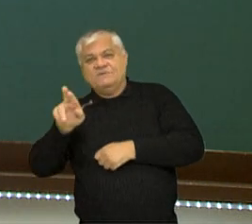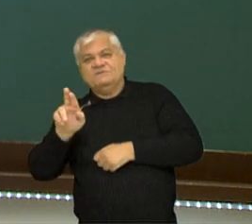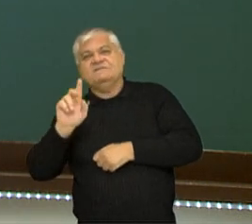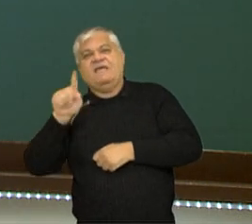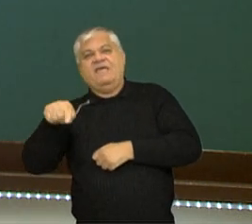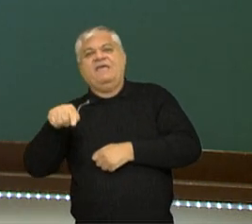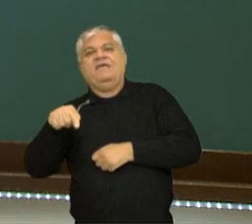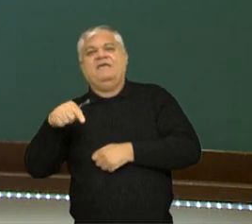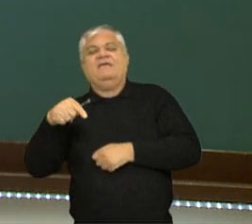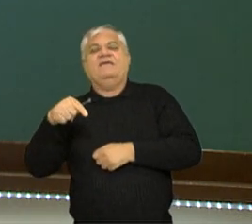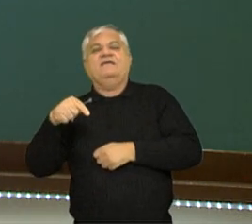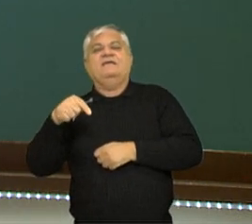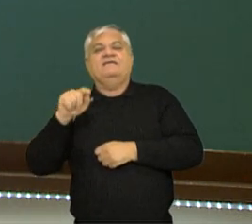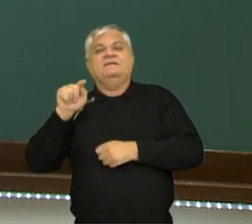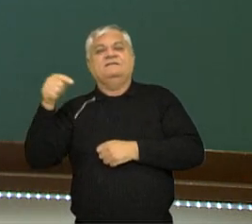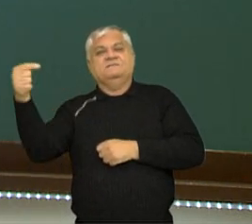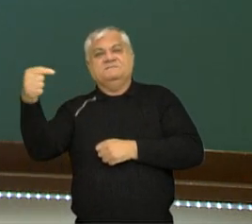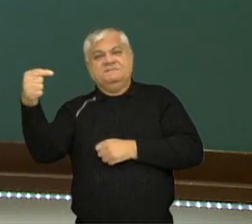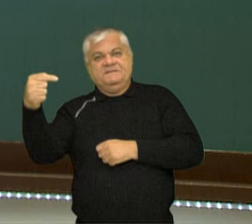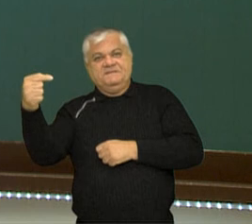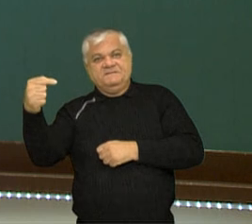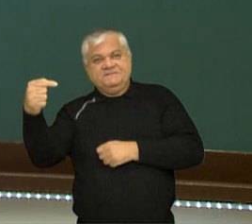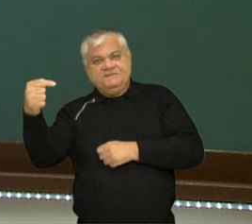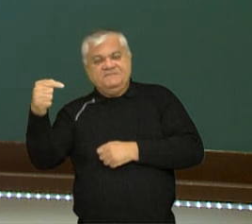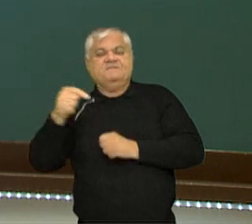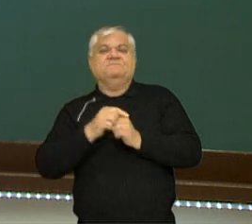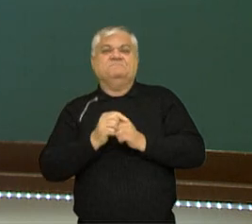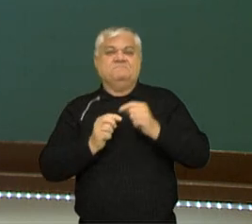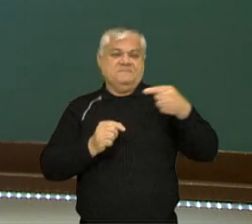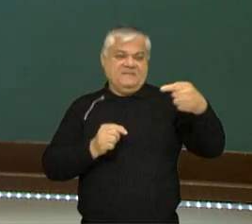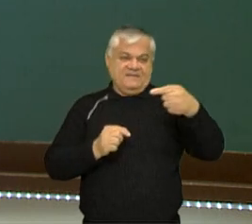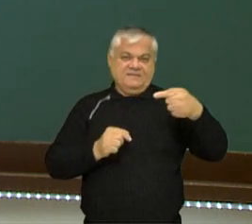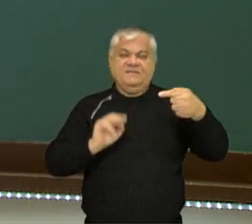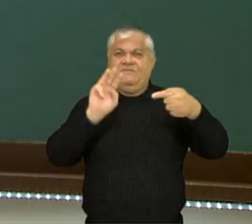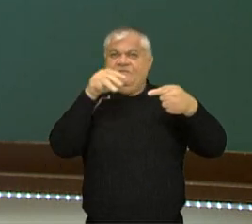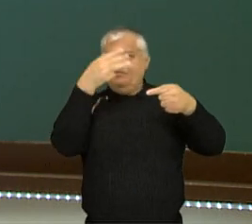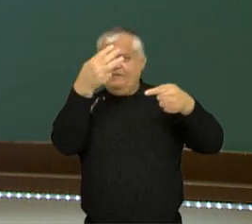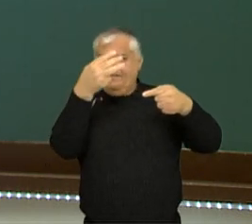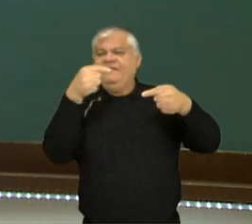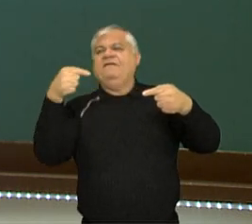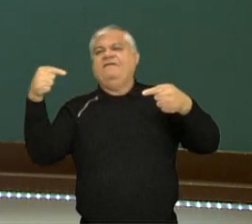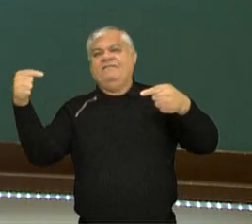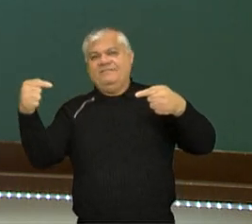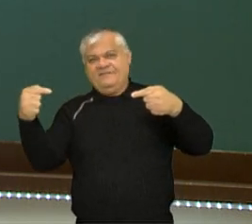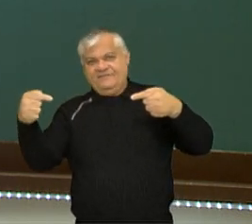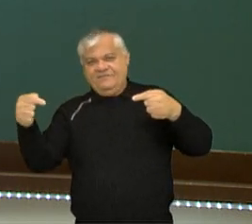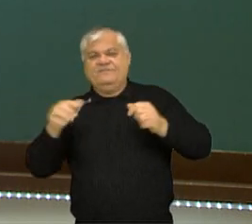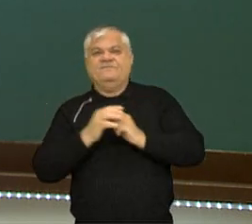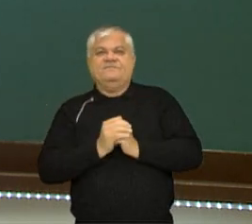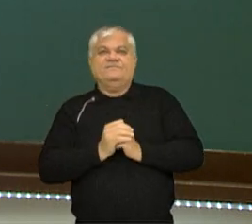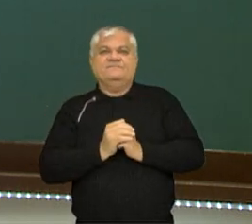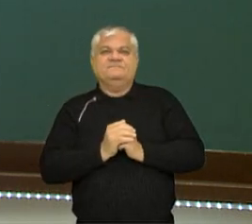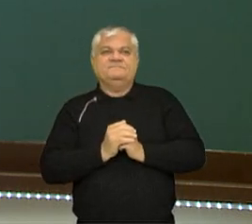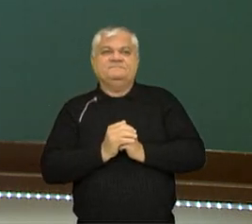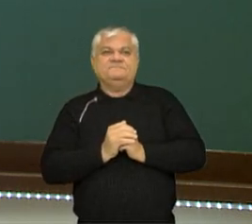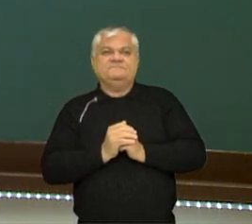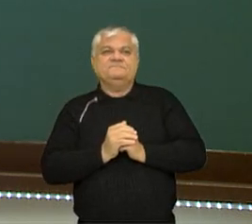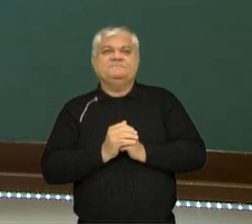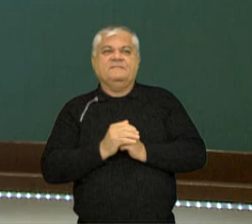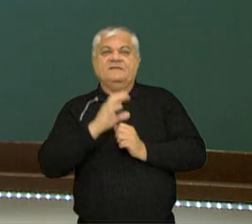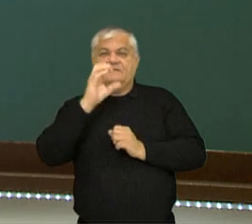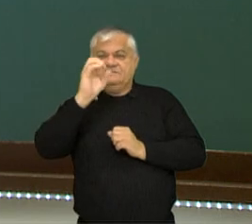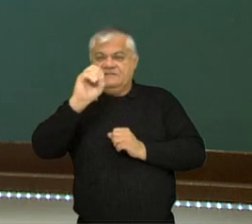é ímpar. Base negativa com expoente ímpar, resultado negativo. Então, vai